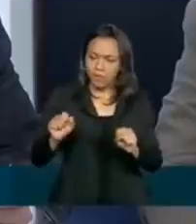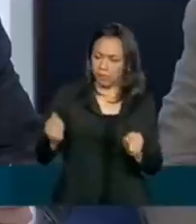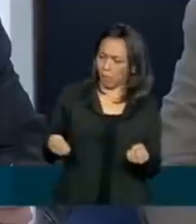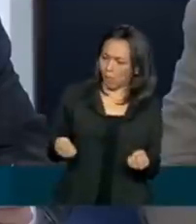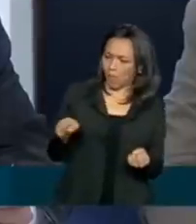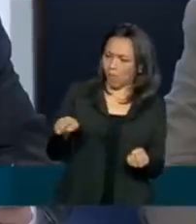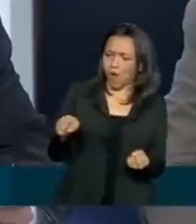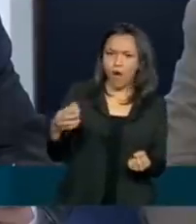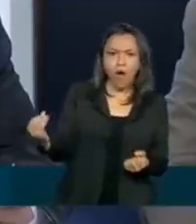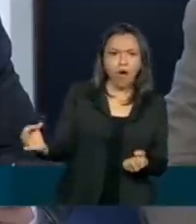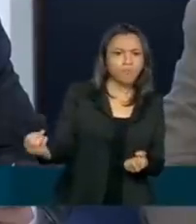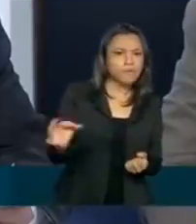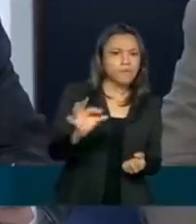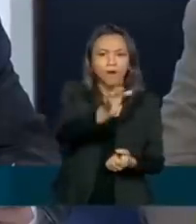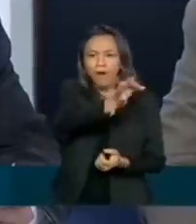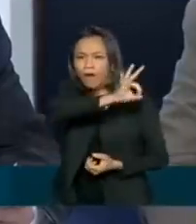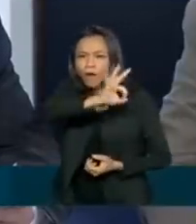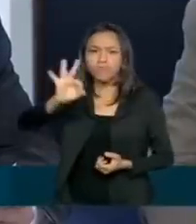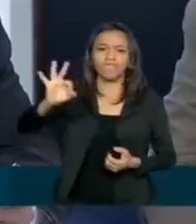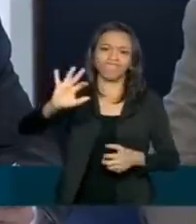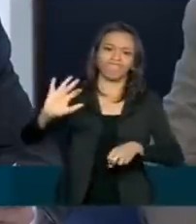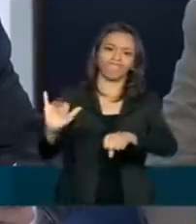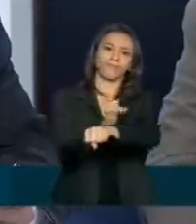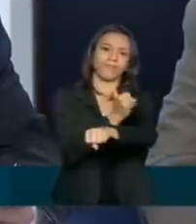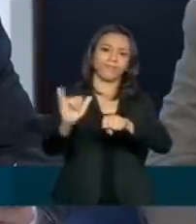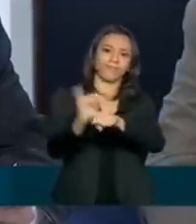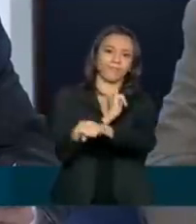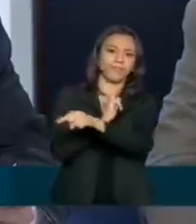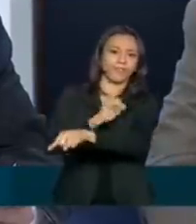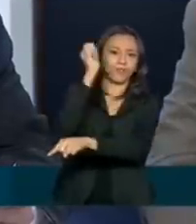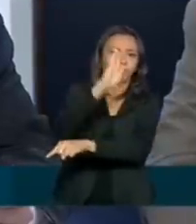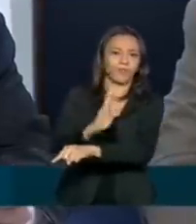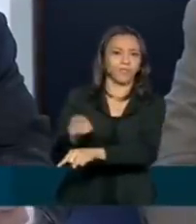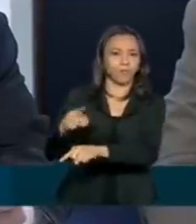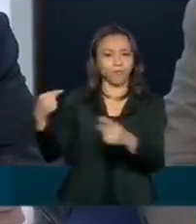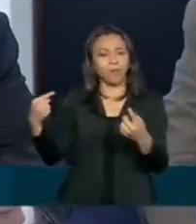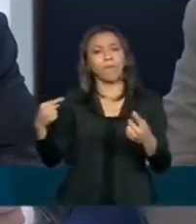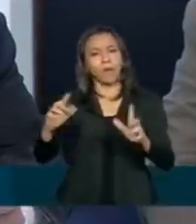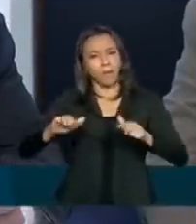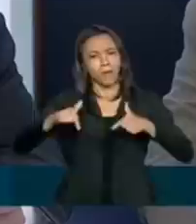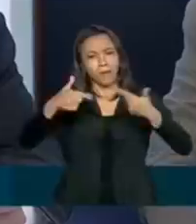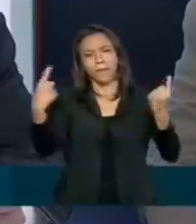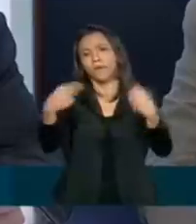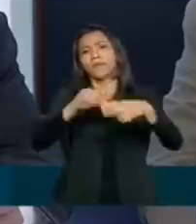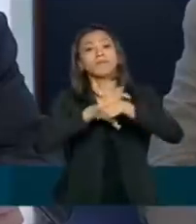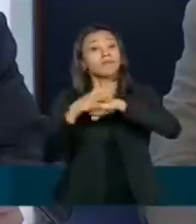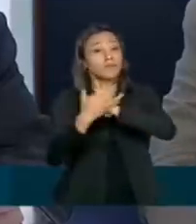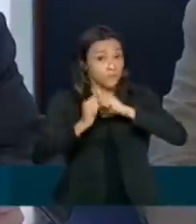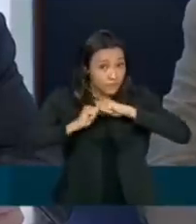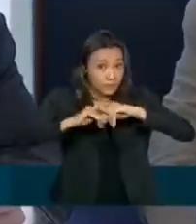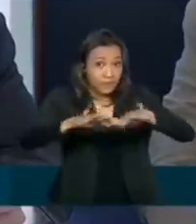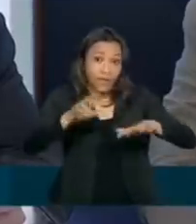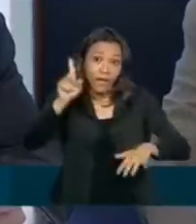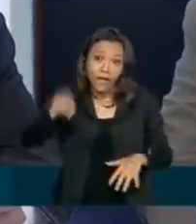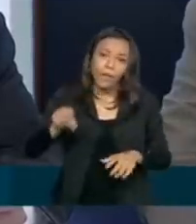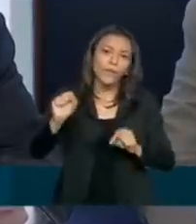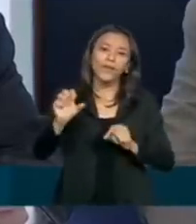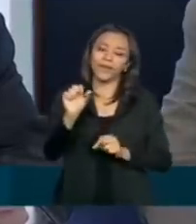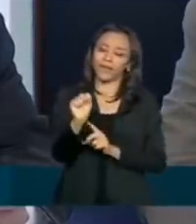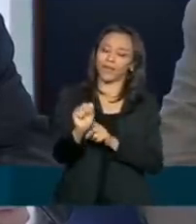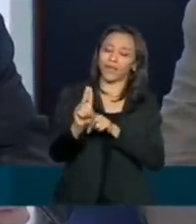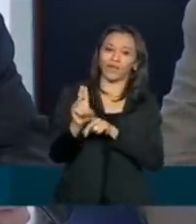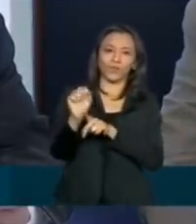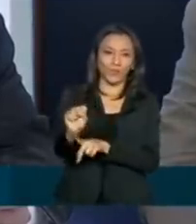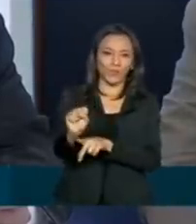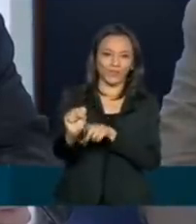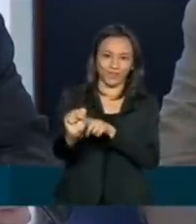a melhor ferramenta que o Brasil poderia ter para enfrentar essa pandemia do Covid-19, é o SUS, o Sistema Único